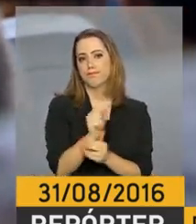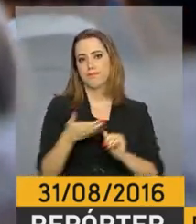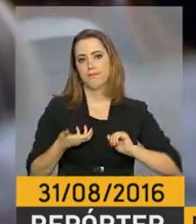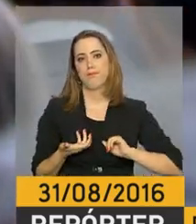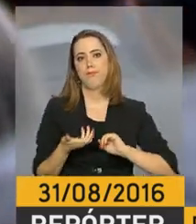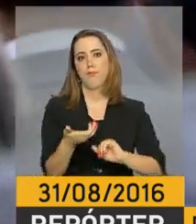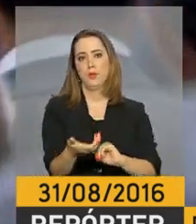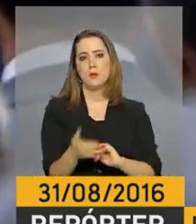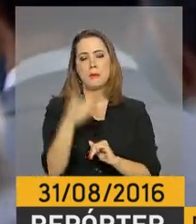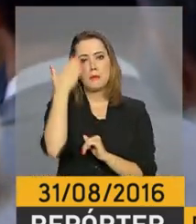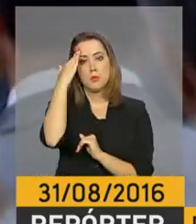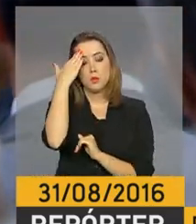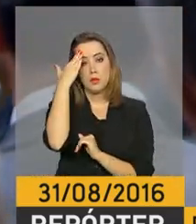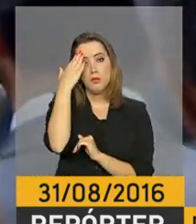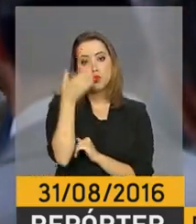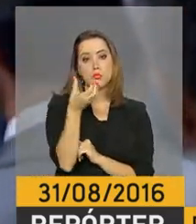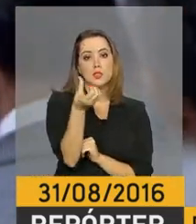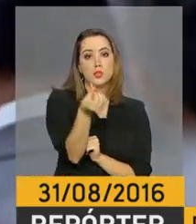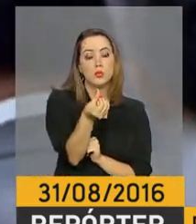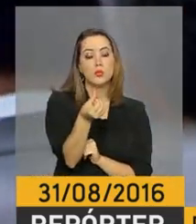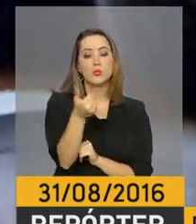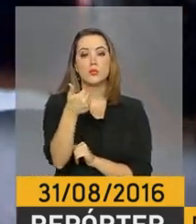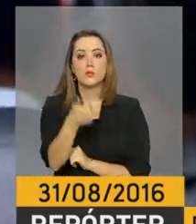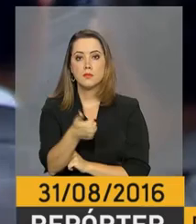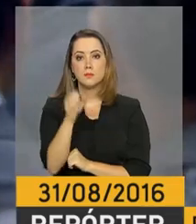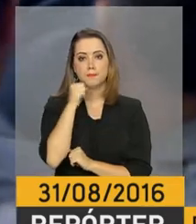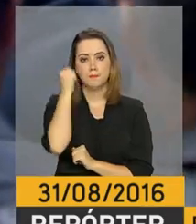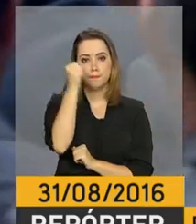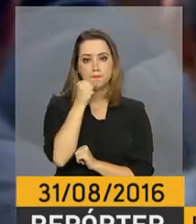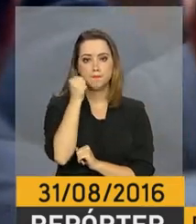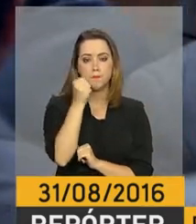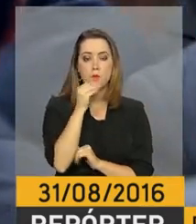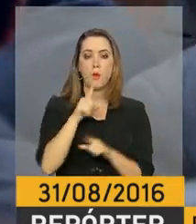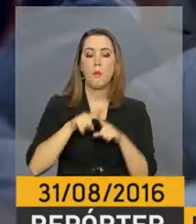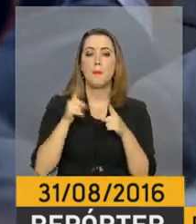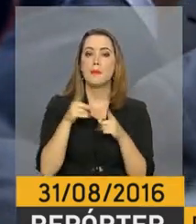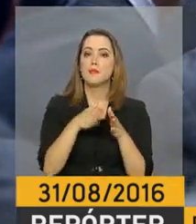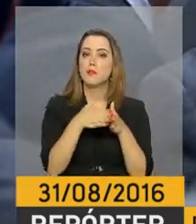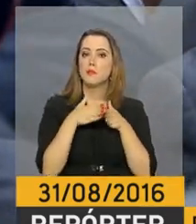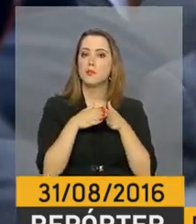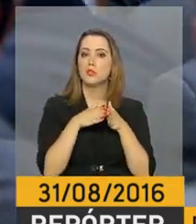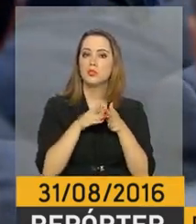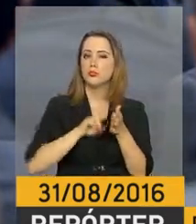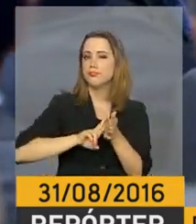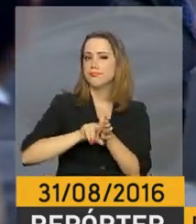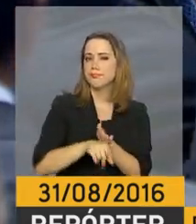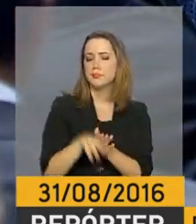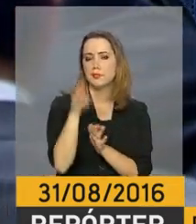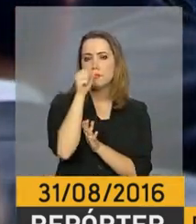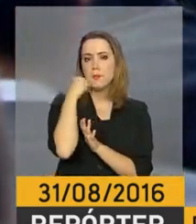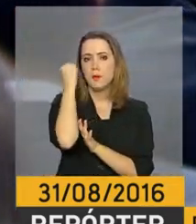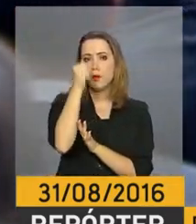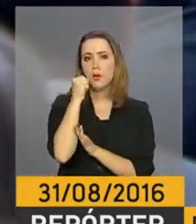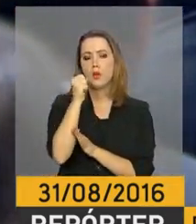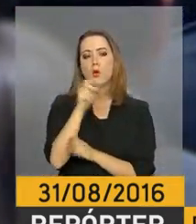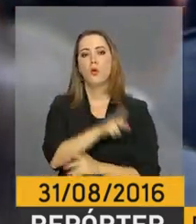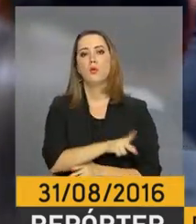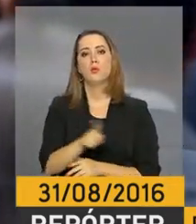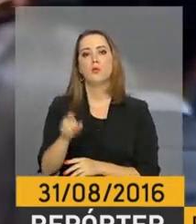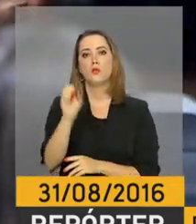foi o entendimento de 61 senadores. A pedido de alguns senadores, o presidente do Supremo Tribunal Federal,